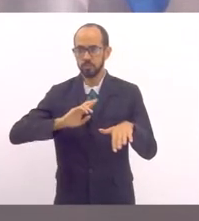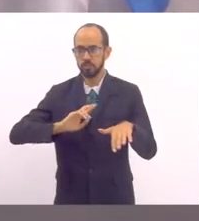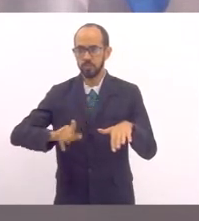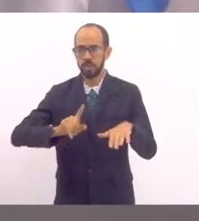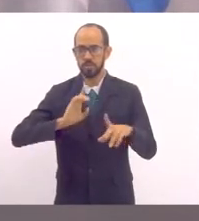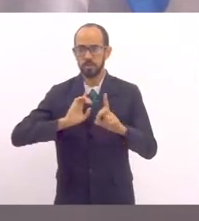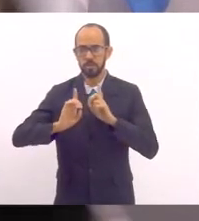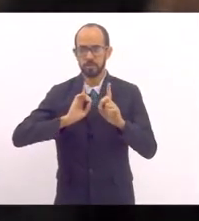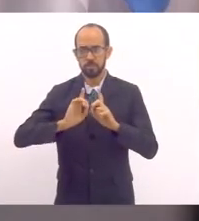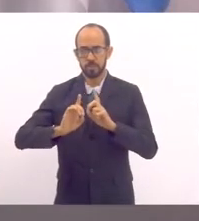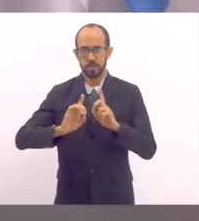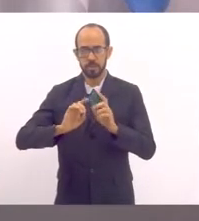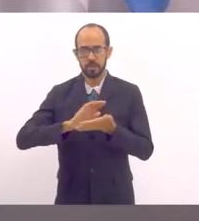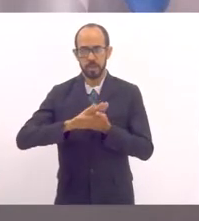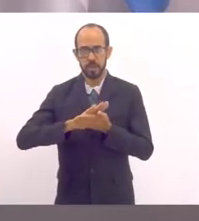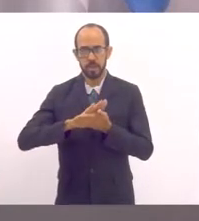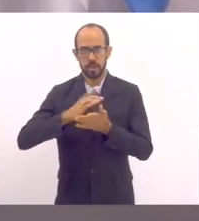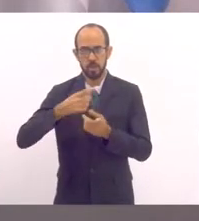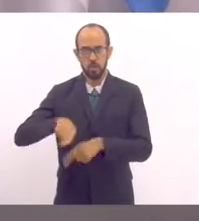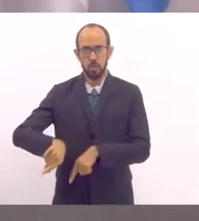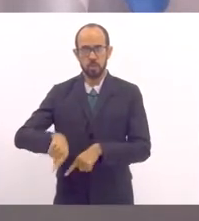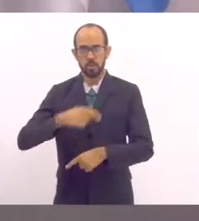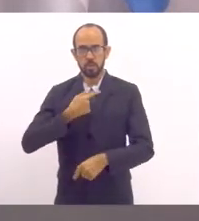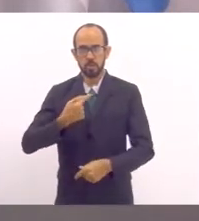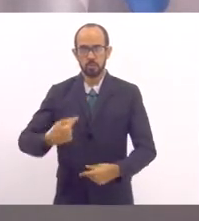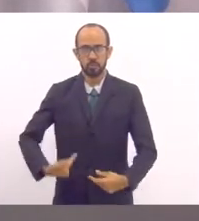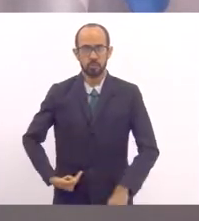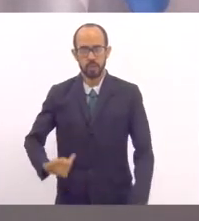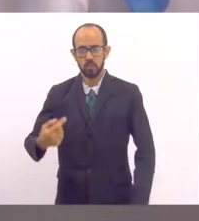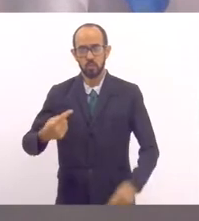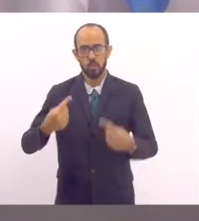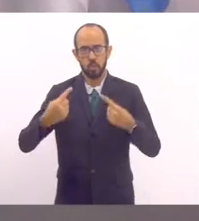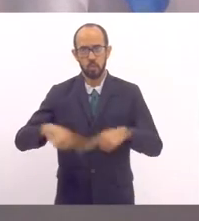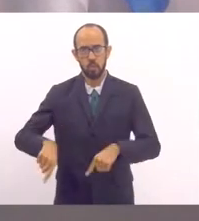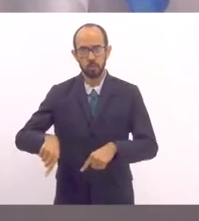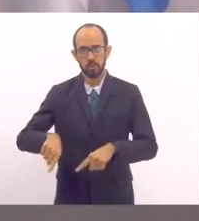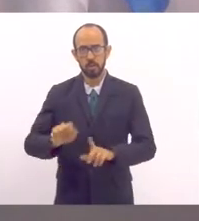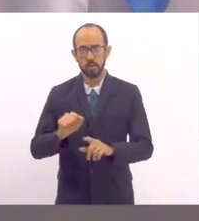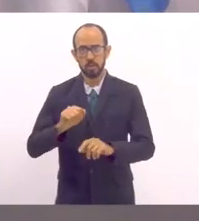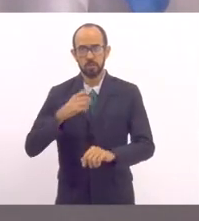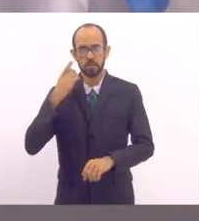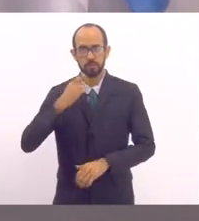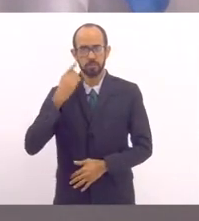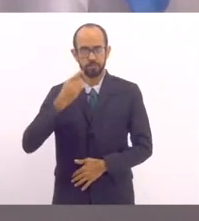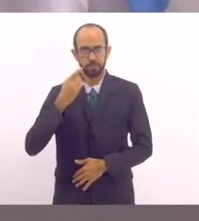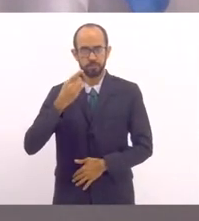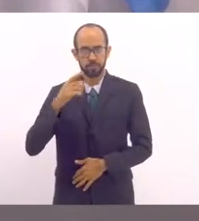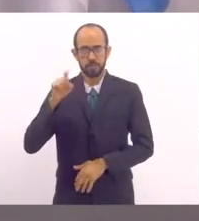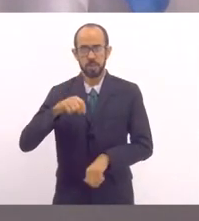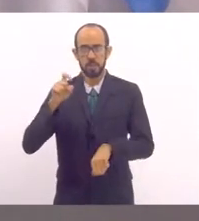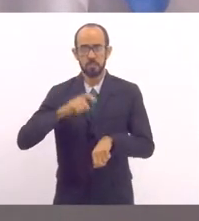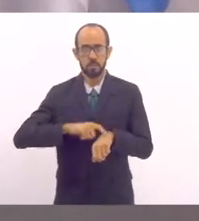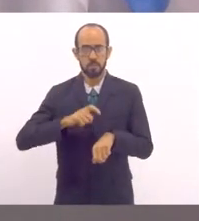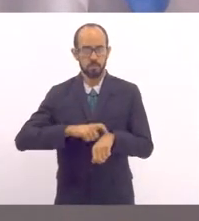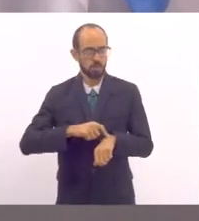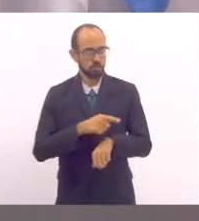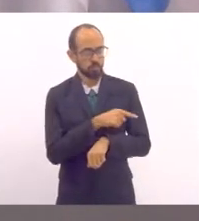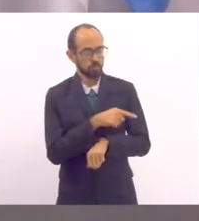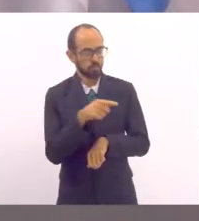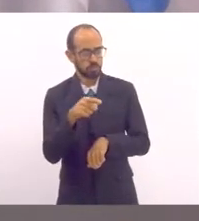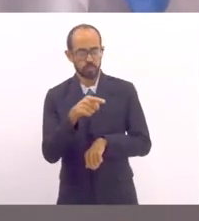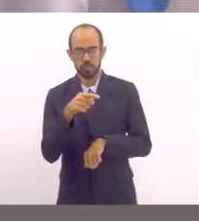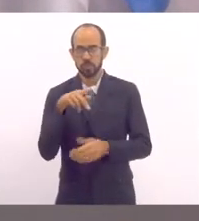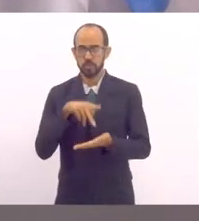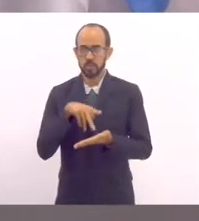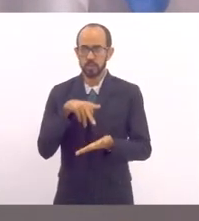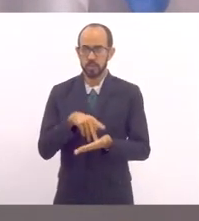debater nada contra o governo, contra parlamentares. Eu acho que é o momento dos senhores e das senhoras